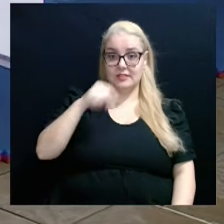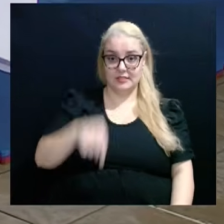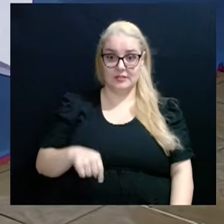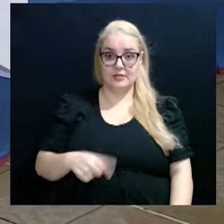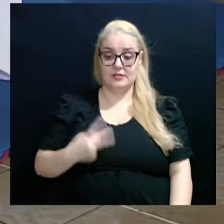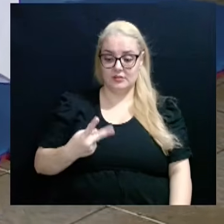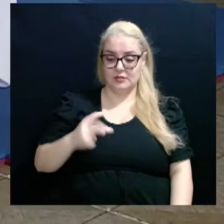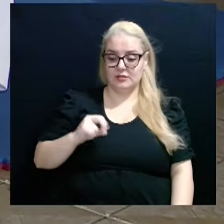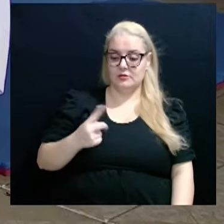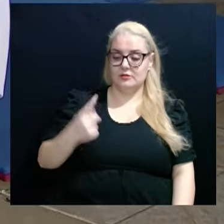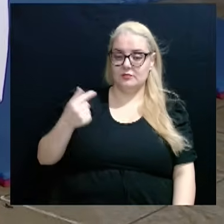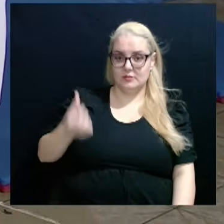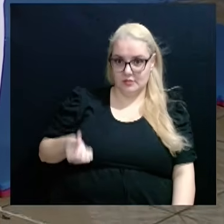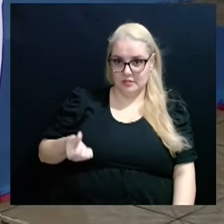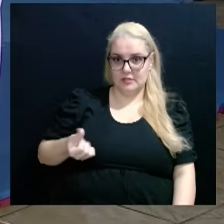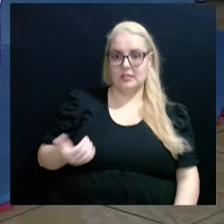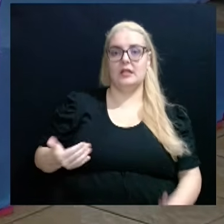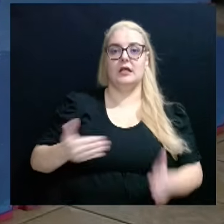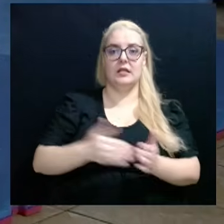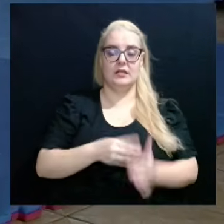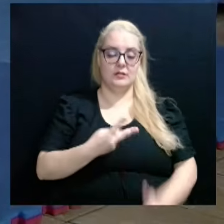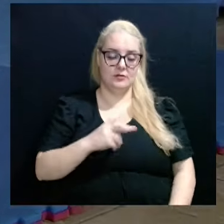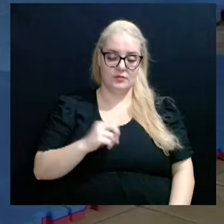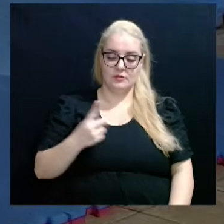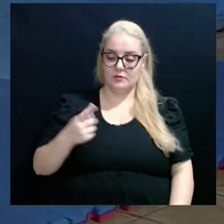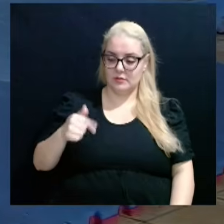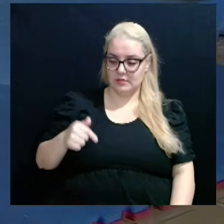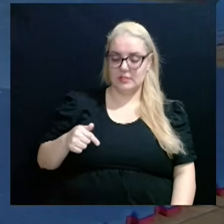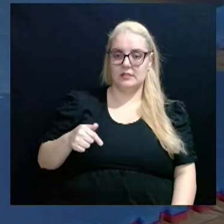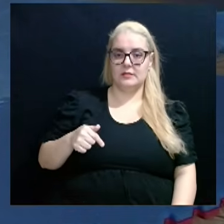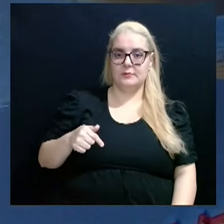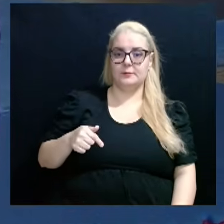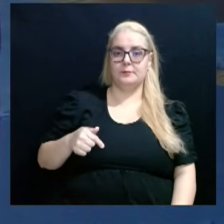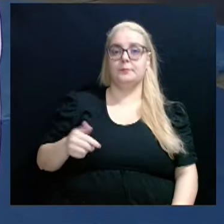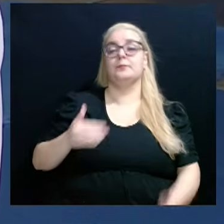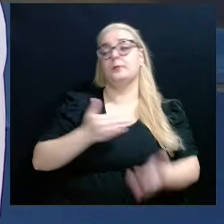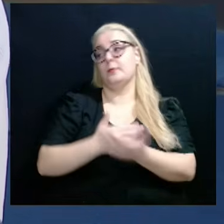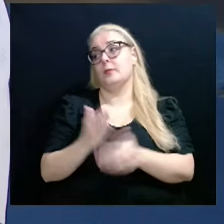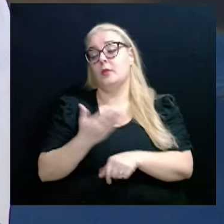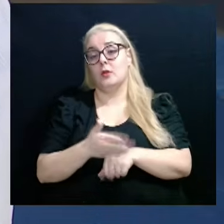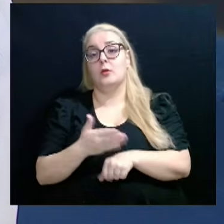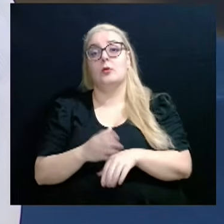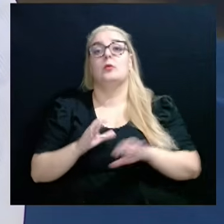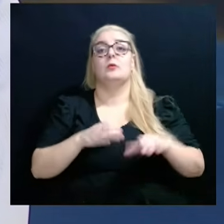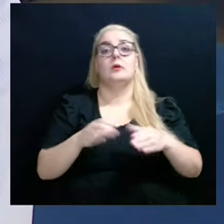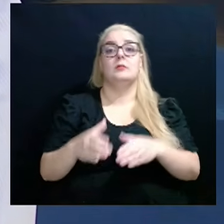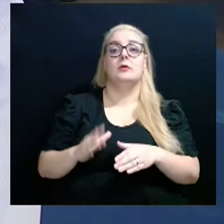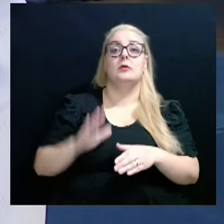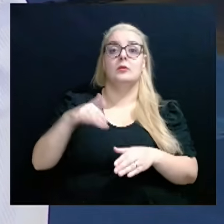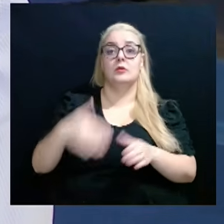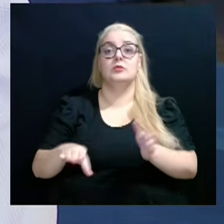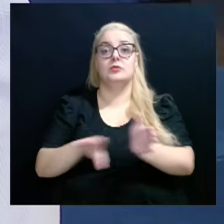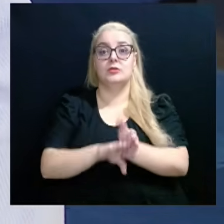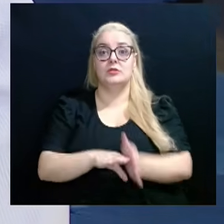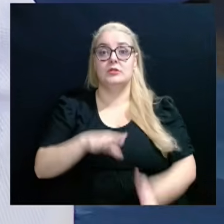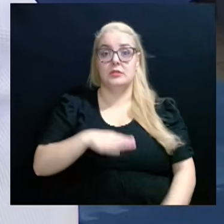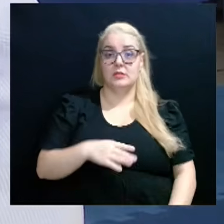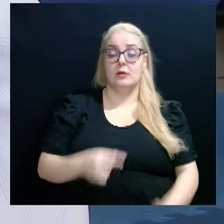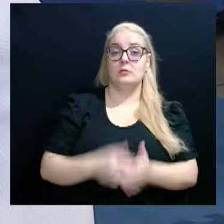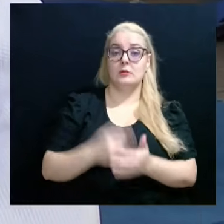para 2017, comecei a treinar com a equipe. Assim que eu cheguei na cidade, a primeira coisa que eu procurei foi um lugar para